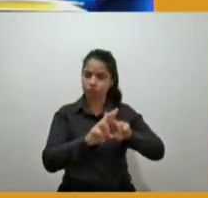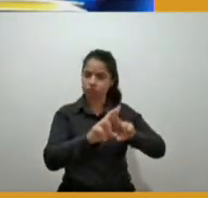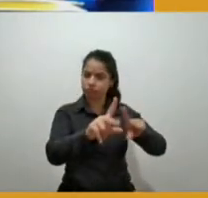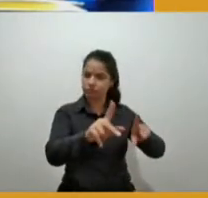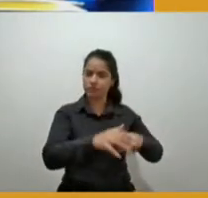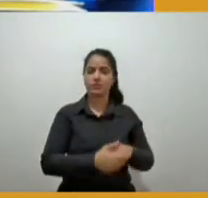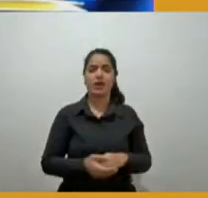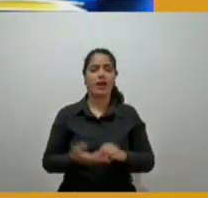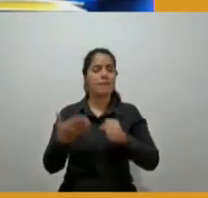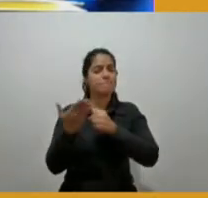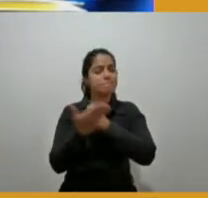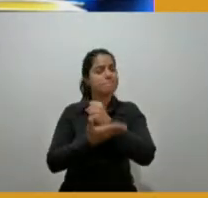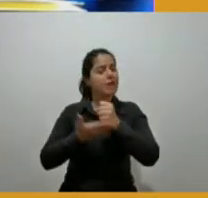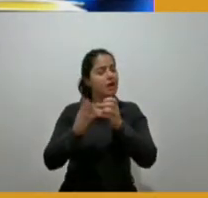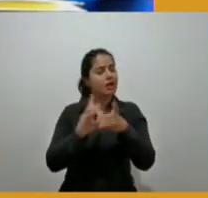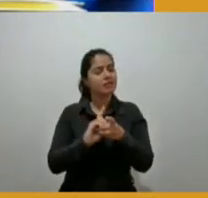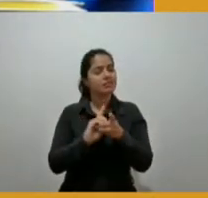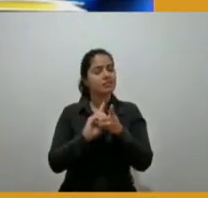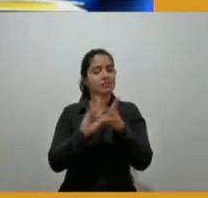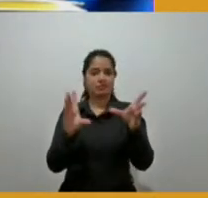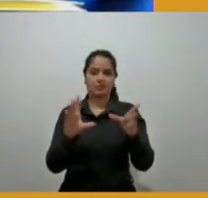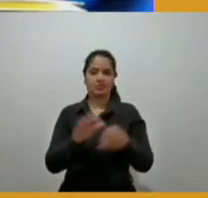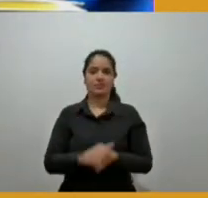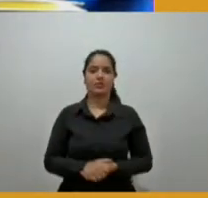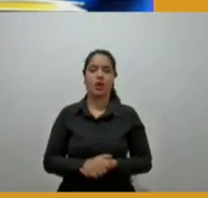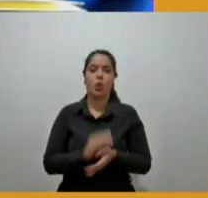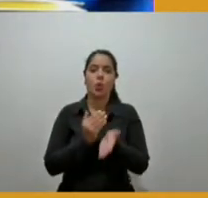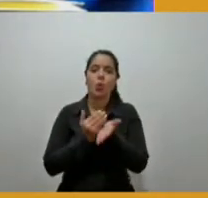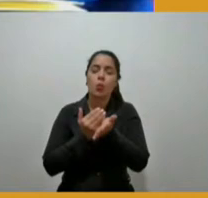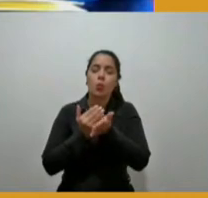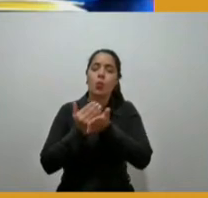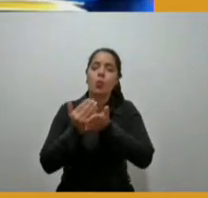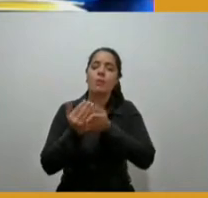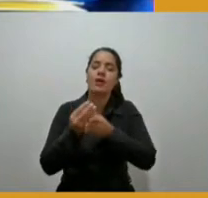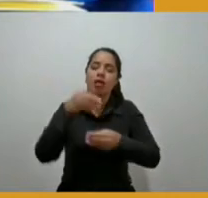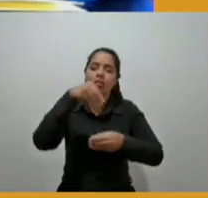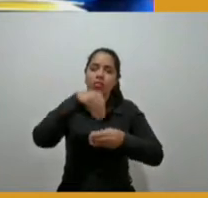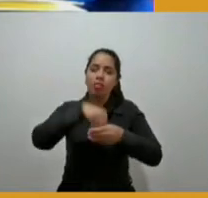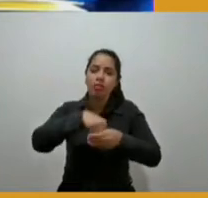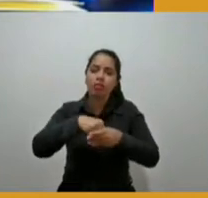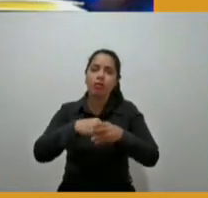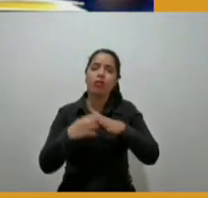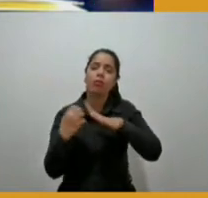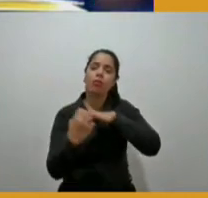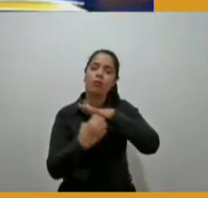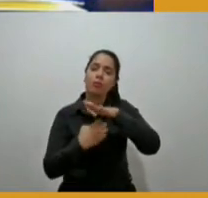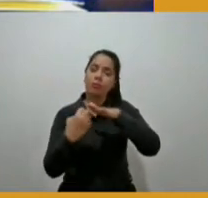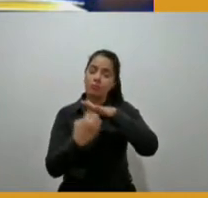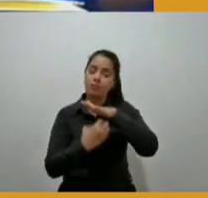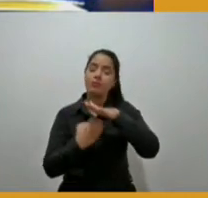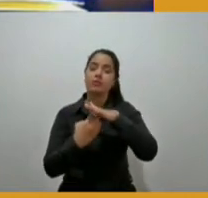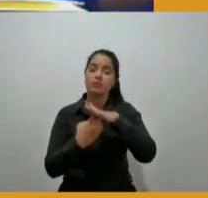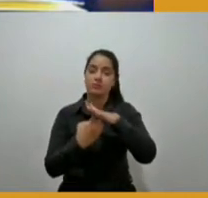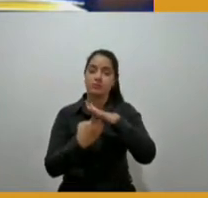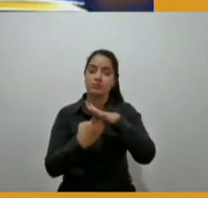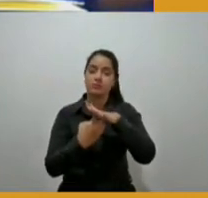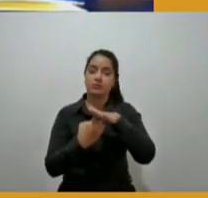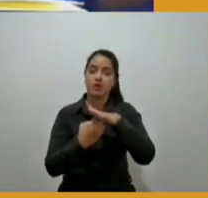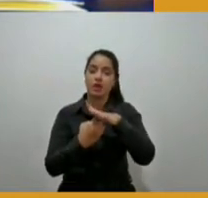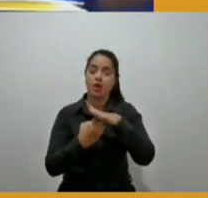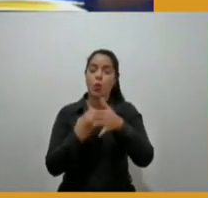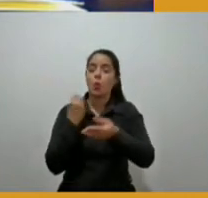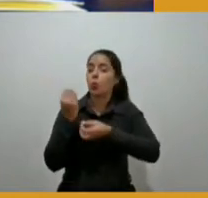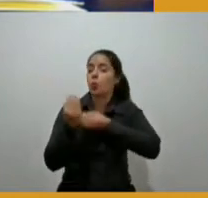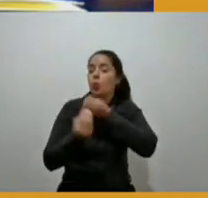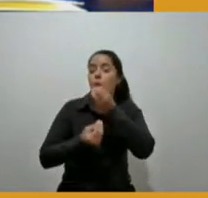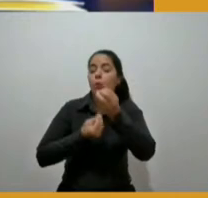Isso começa dentro de... Como uma empresa pode dizer socialmente comprometida se ela, dentro de casa, não tem